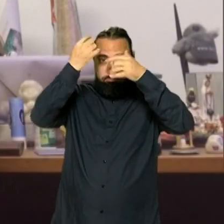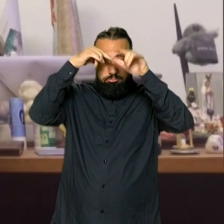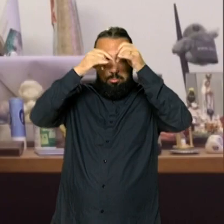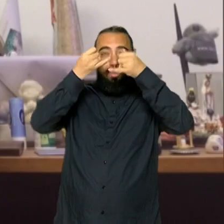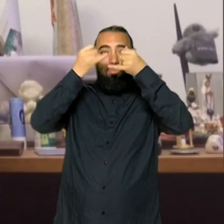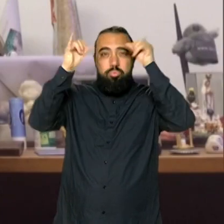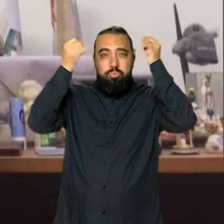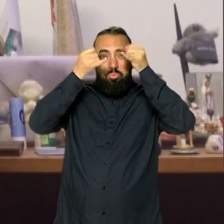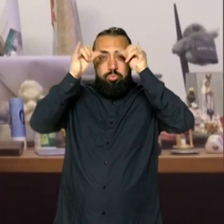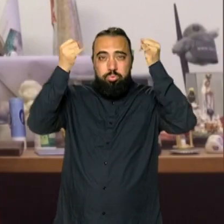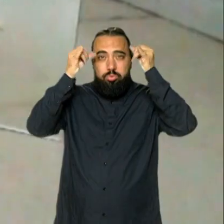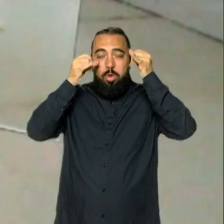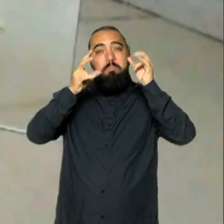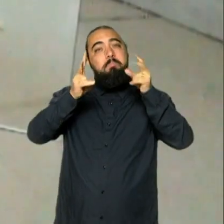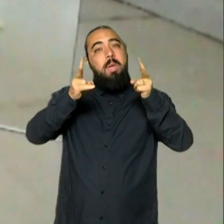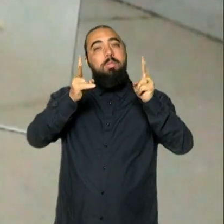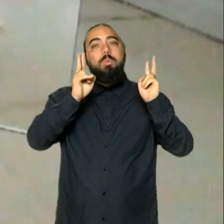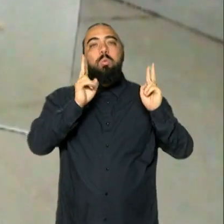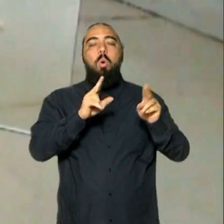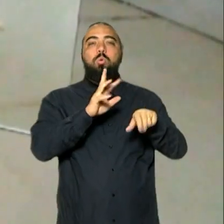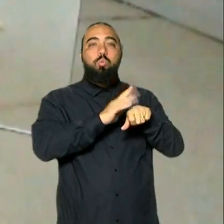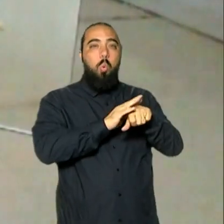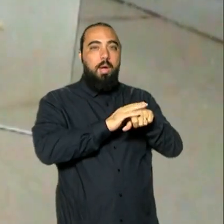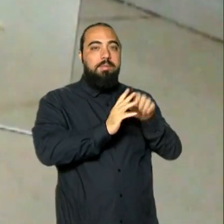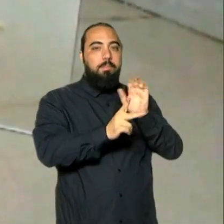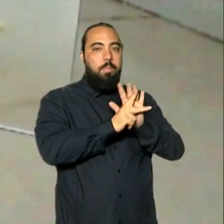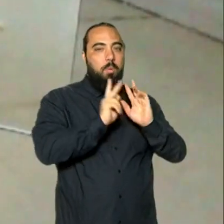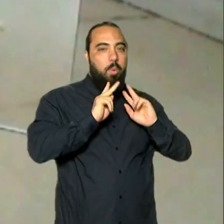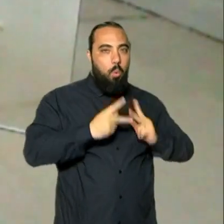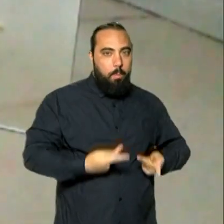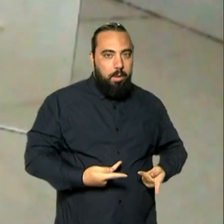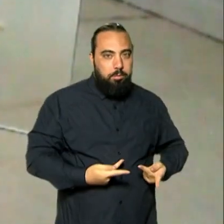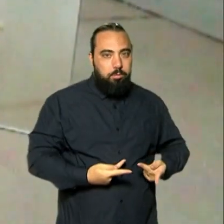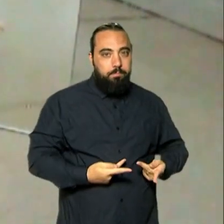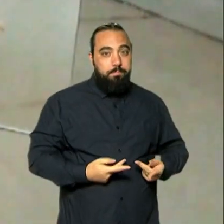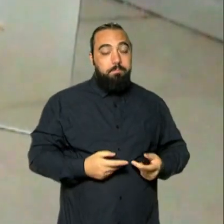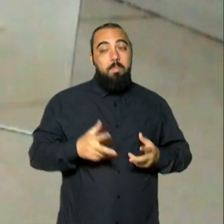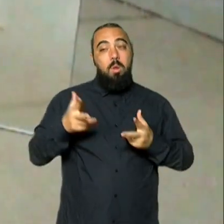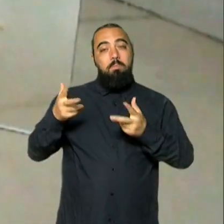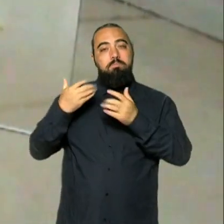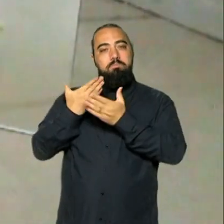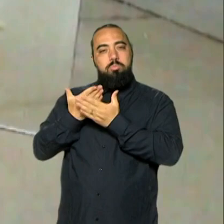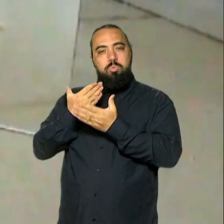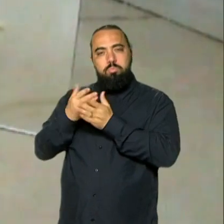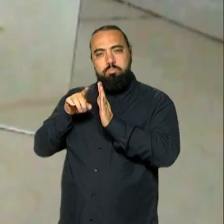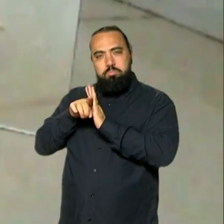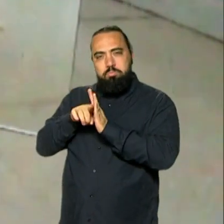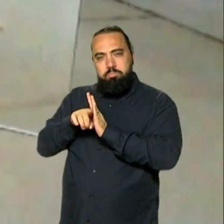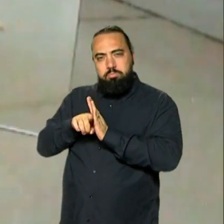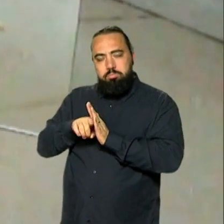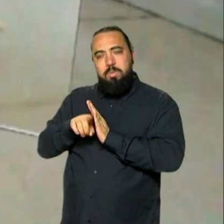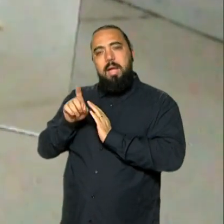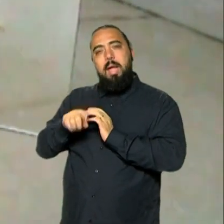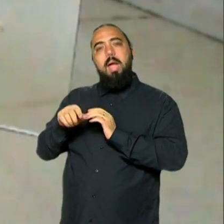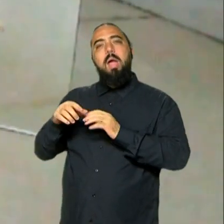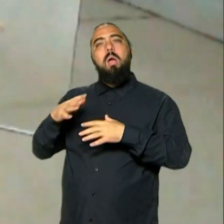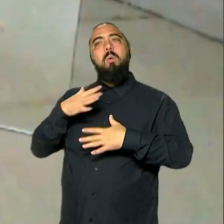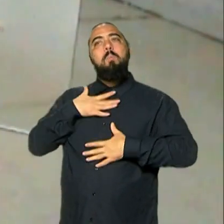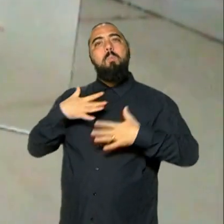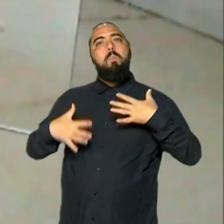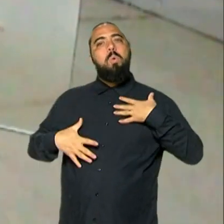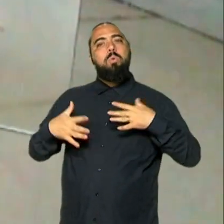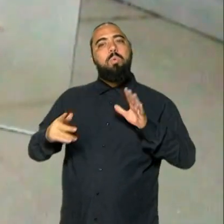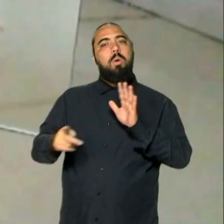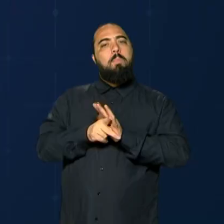morrem nos pacientes com Parkinson. O estudo fez testes comportamentais ligados à capacidade motora e de equilíbrio